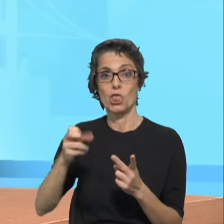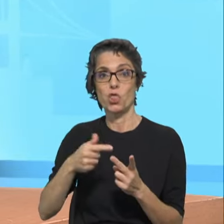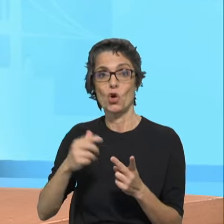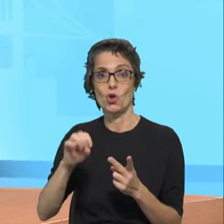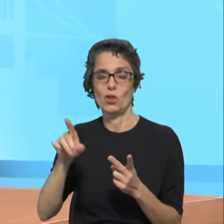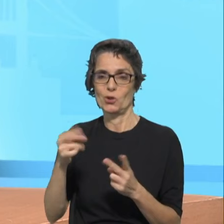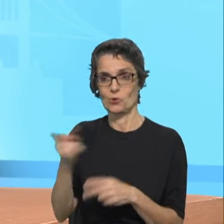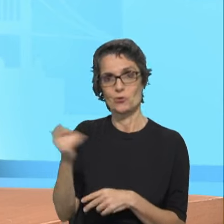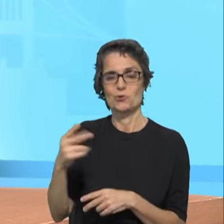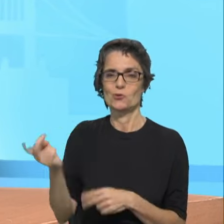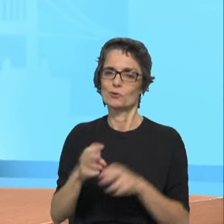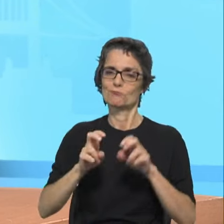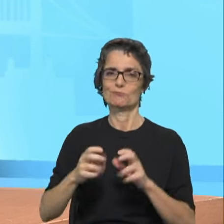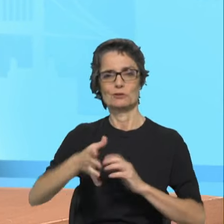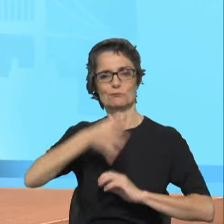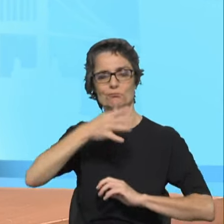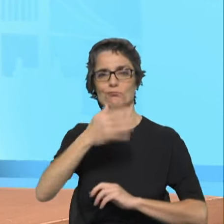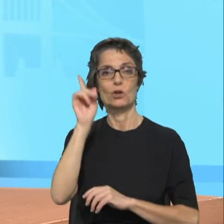dia 21,